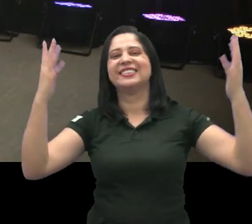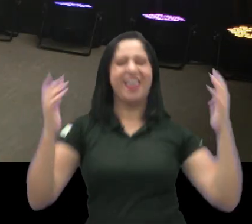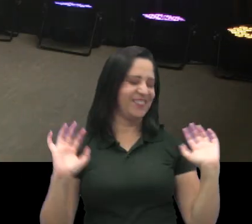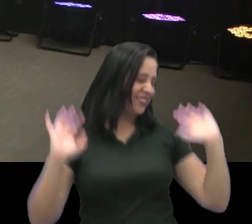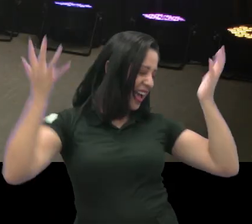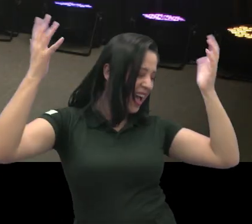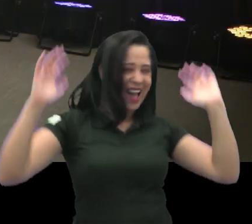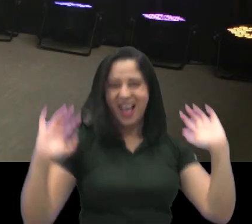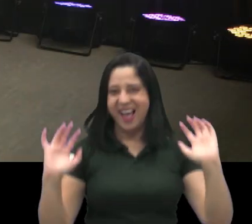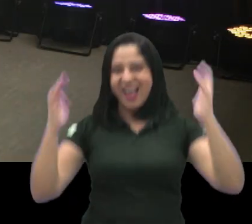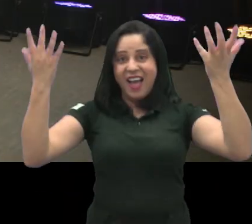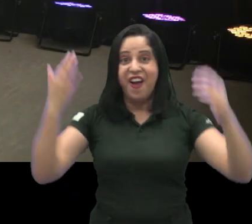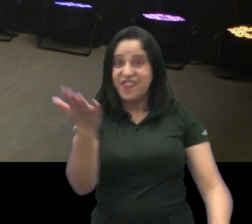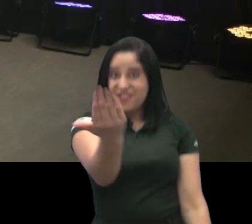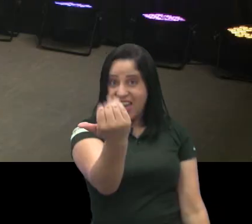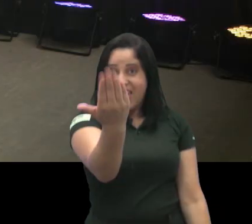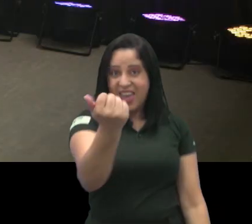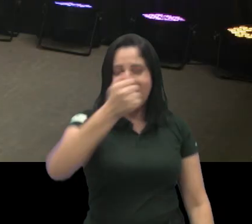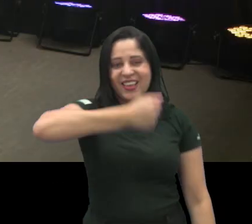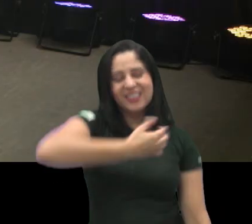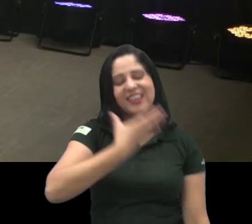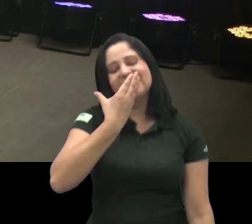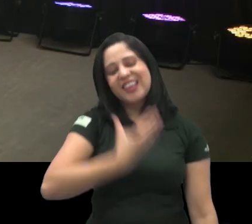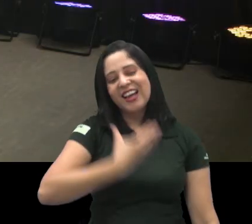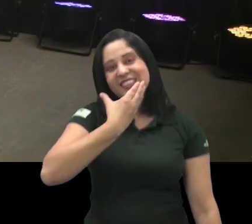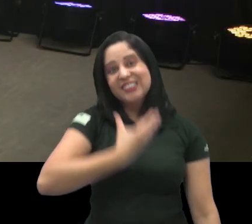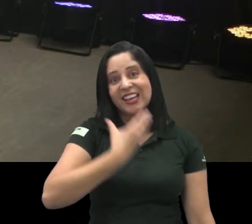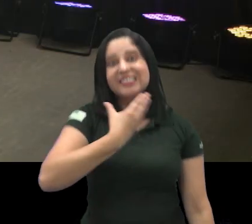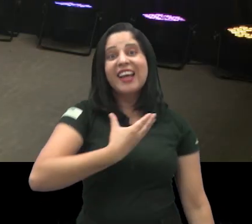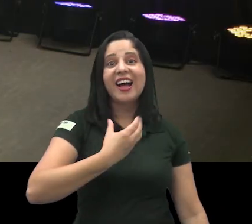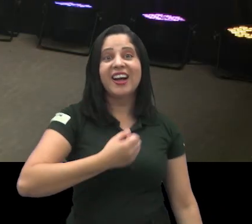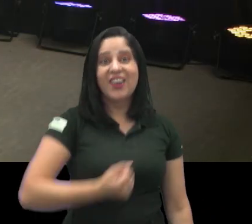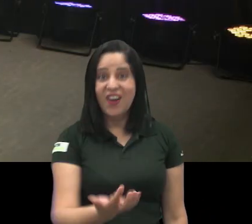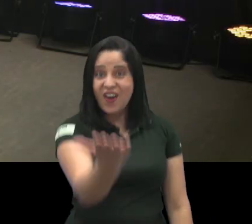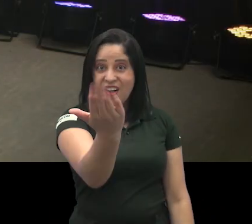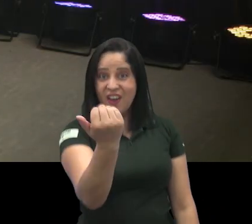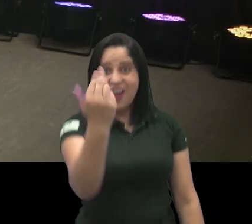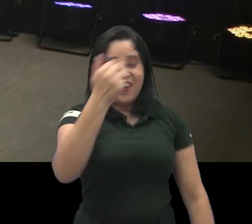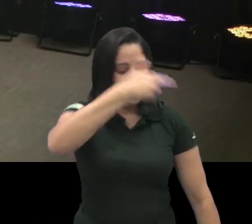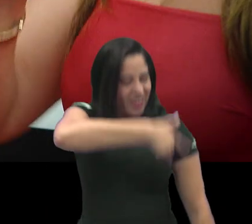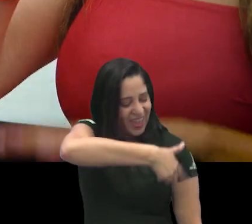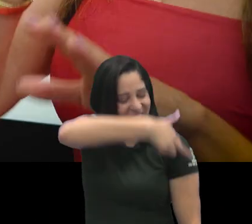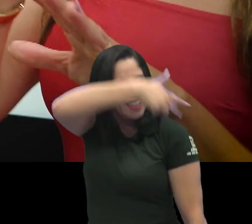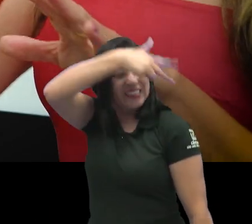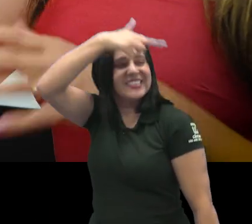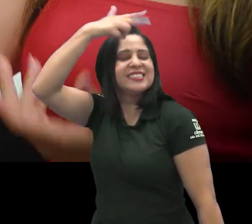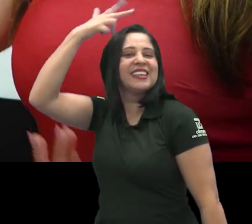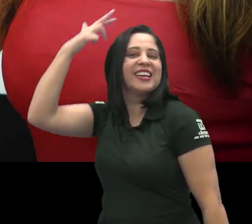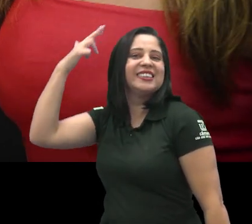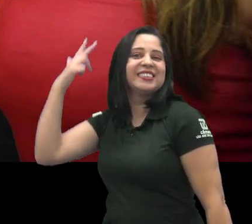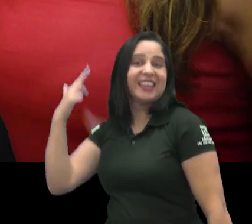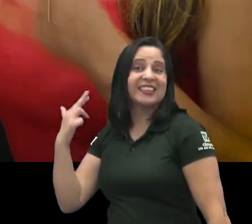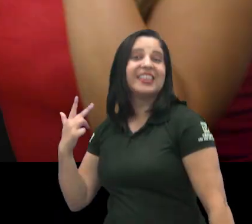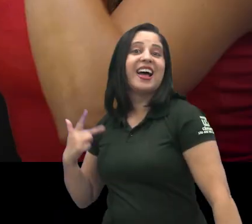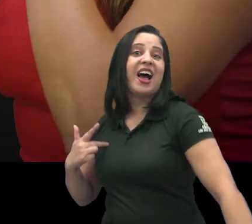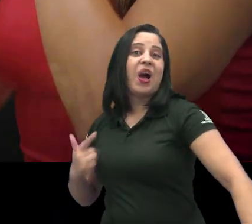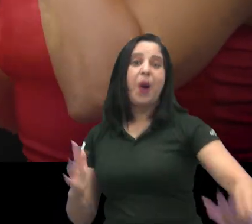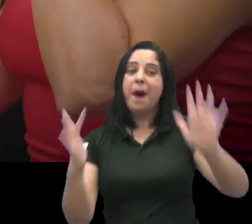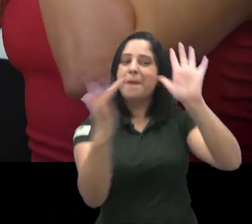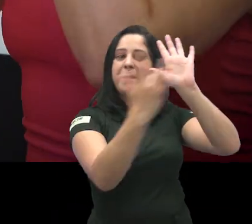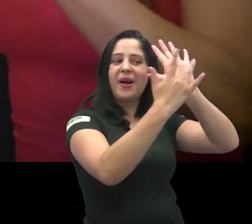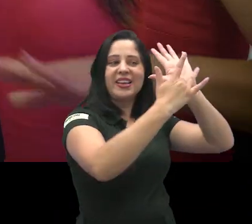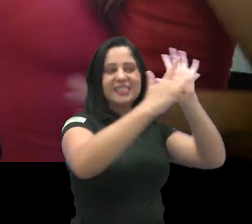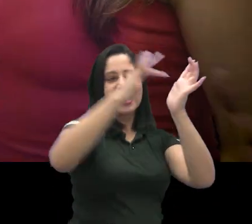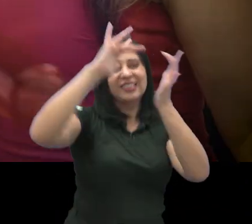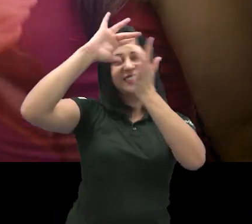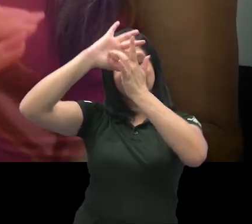vamos celebrar. Vem que está chegando o Natal, está chegando o